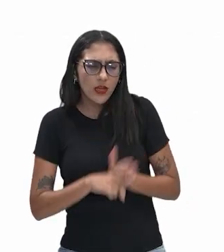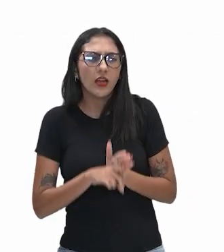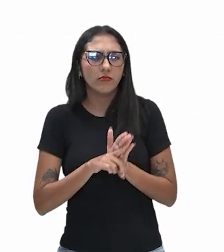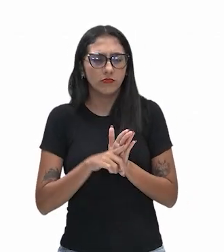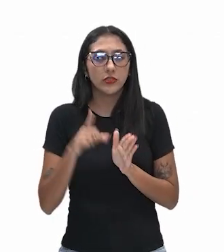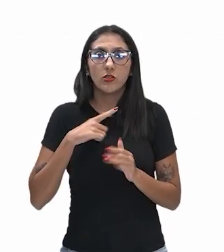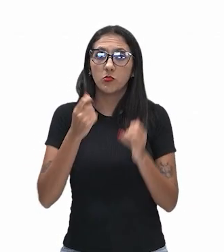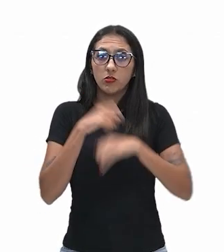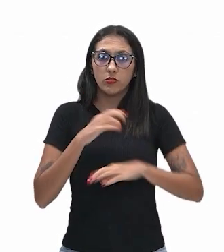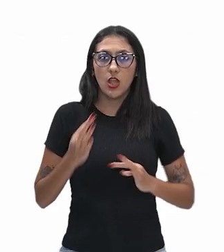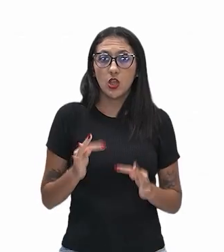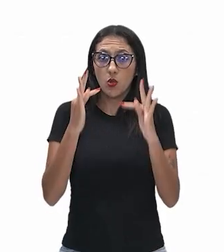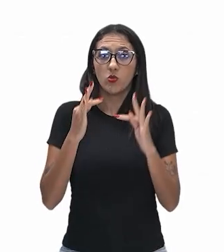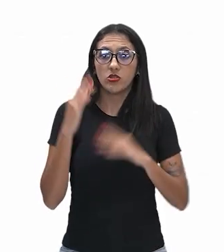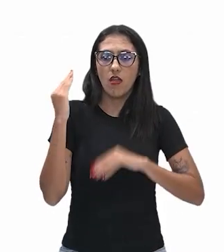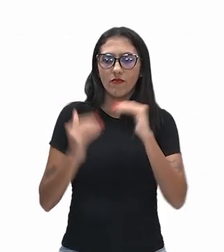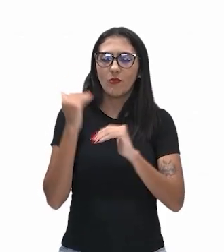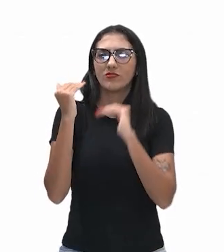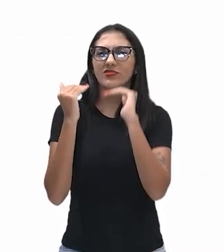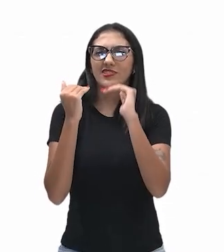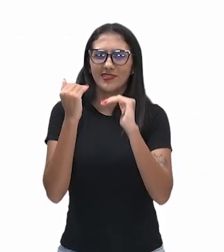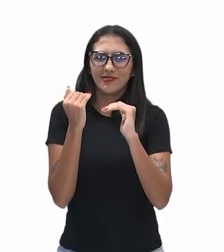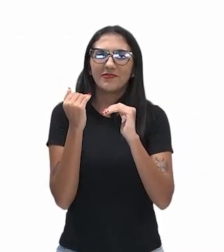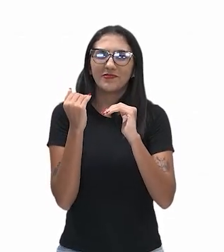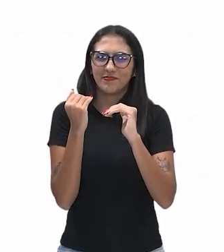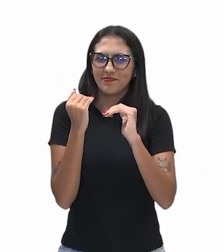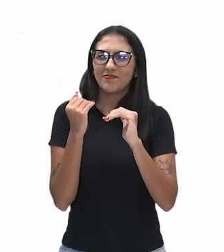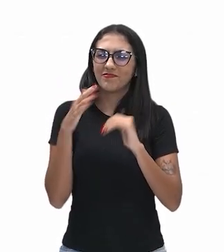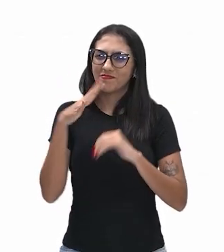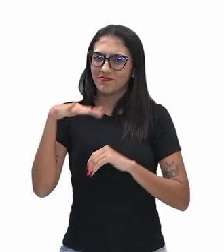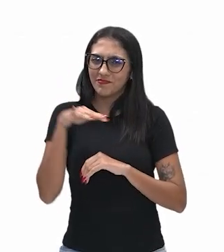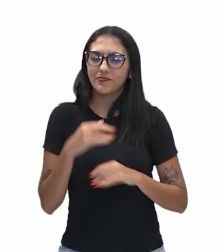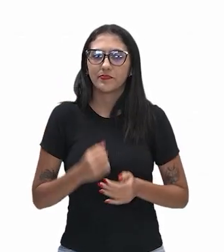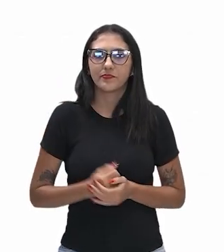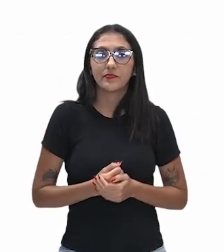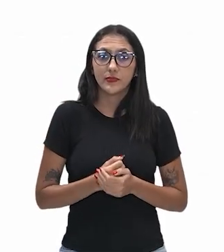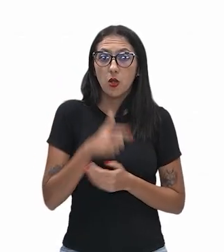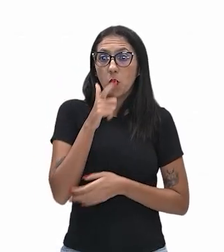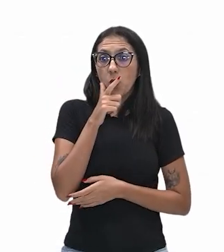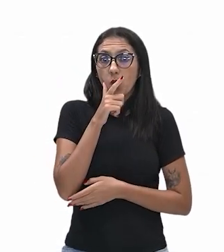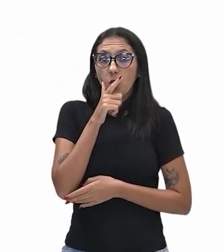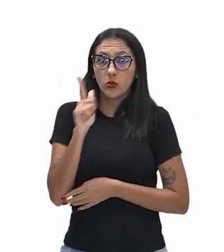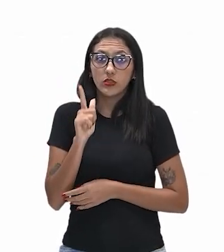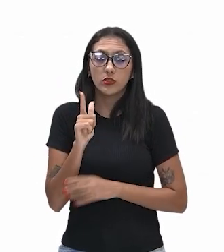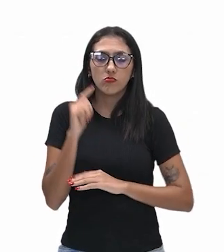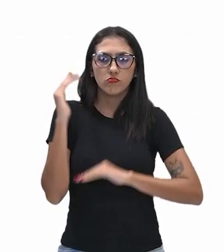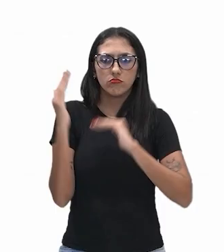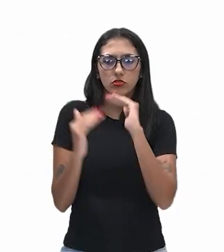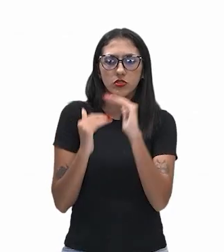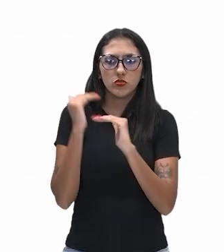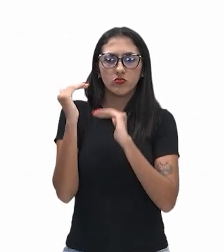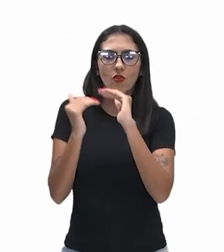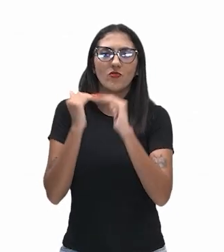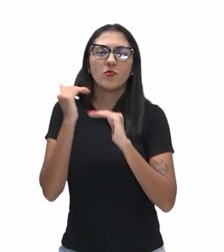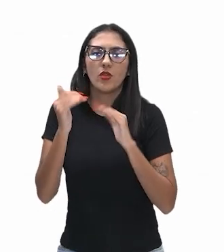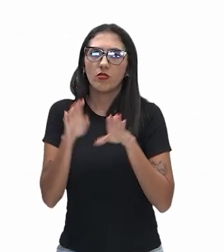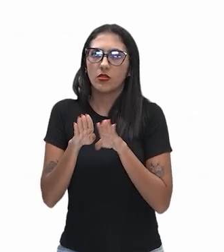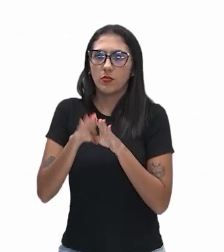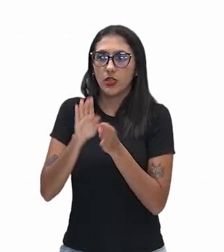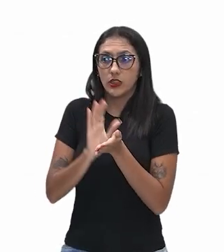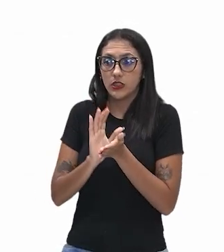médicas, tá, pessoal? E aí, nós conseguimos, através do desenvolvimento, do investimento